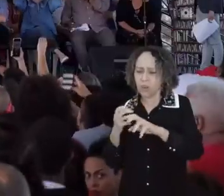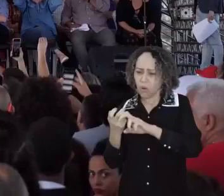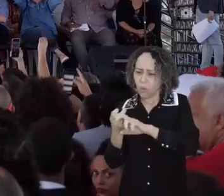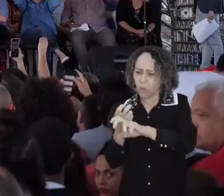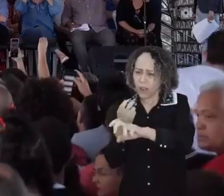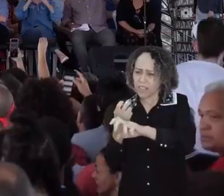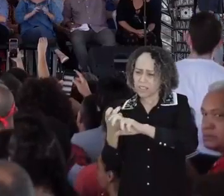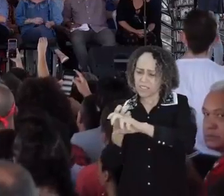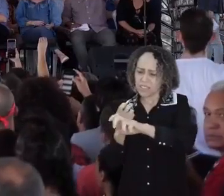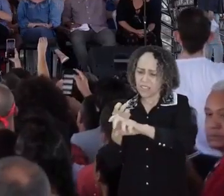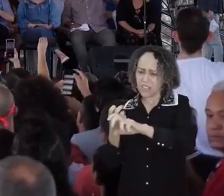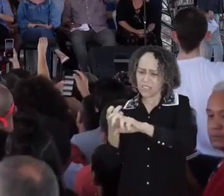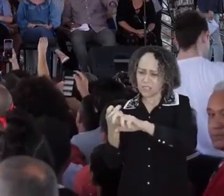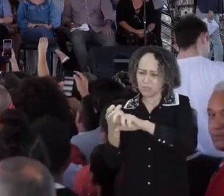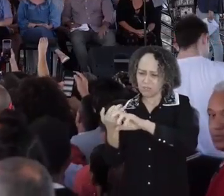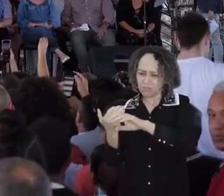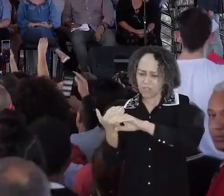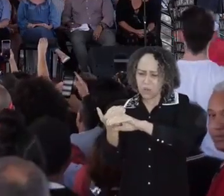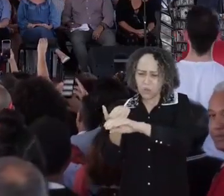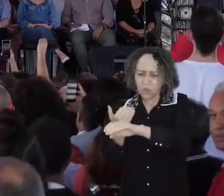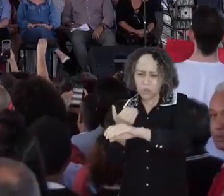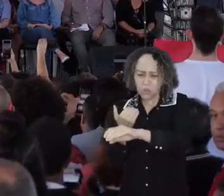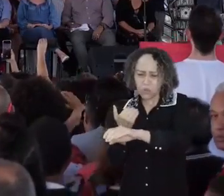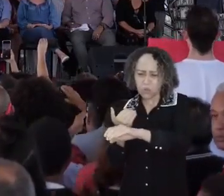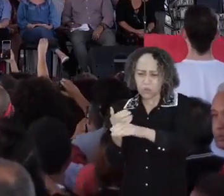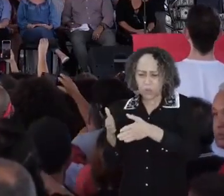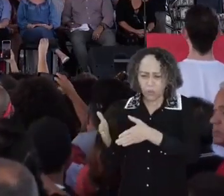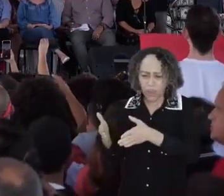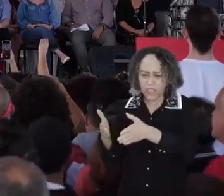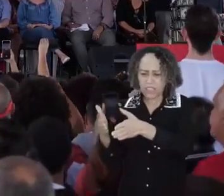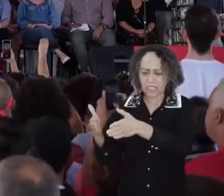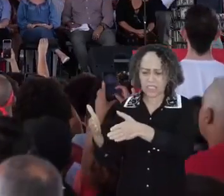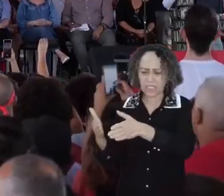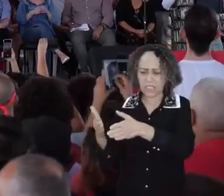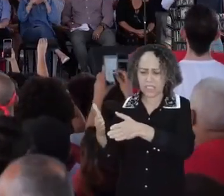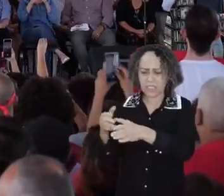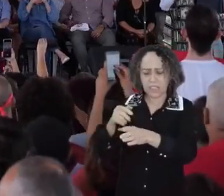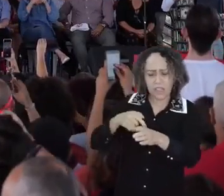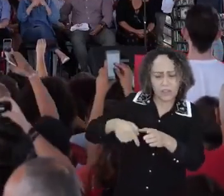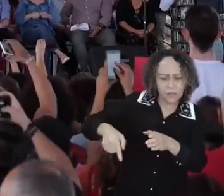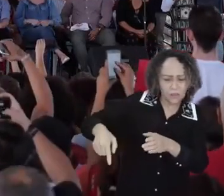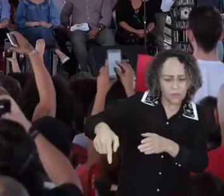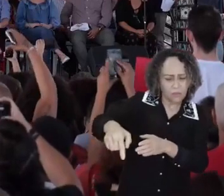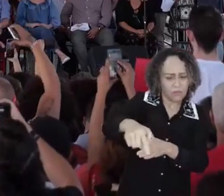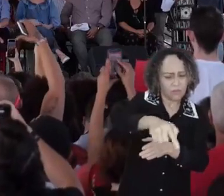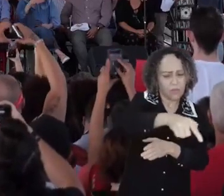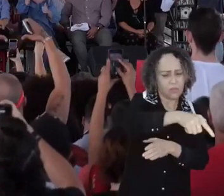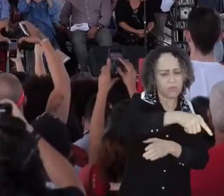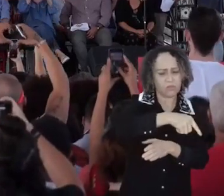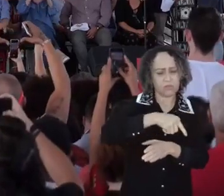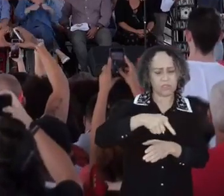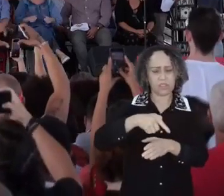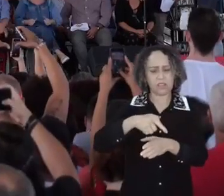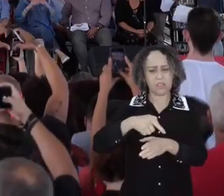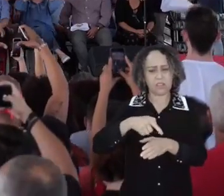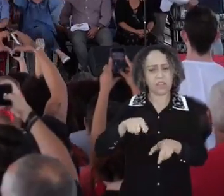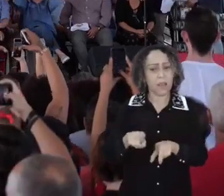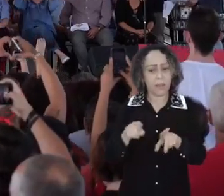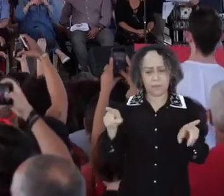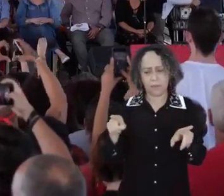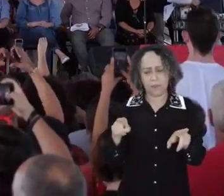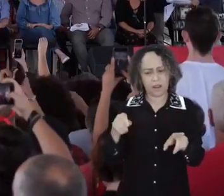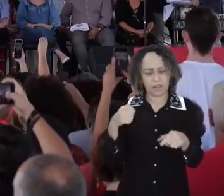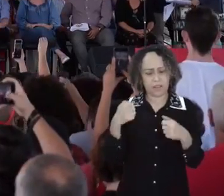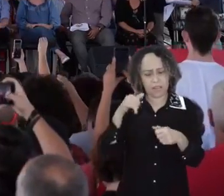Flores. Mas olha, Lula, aqui, então, muitos córregos, muitas avenidas